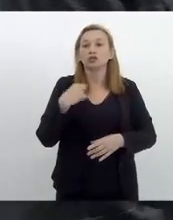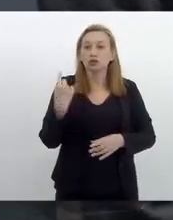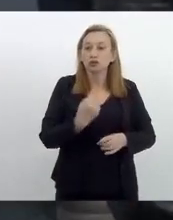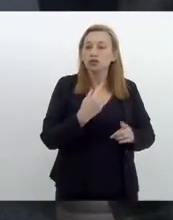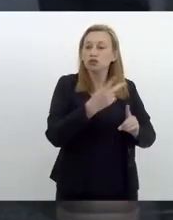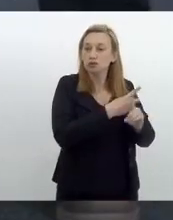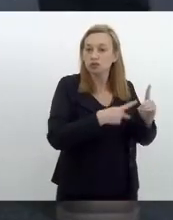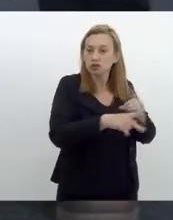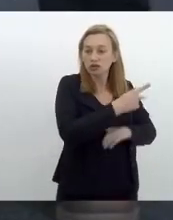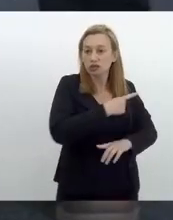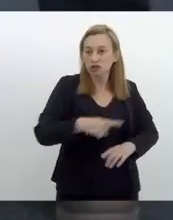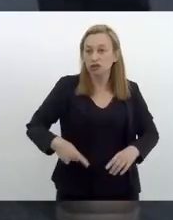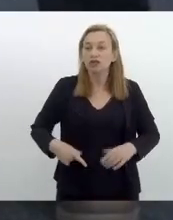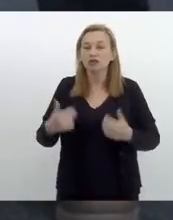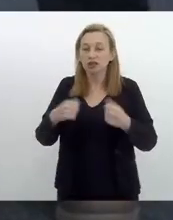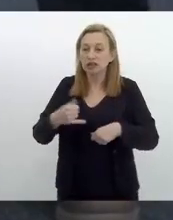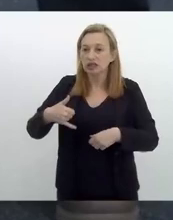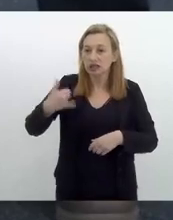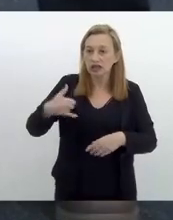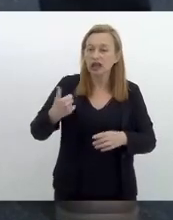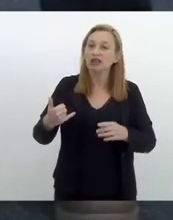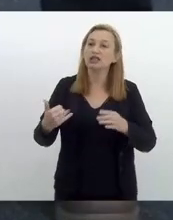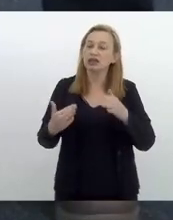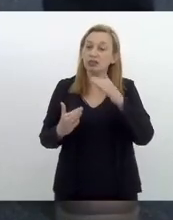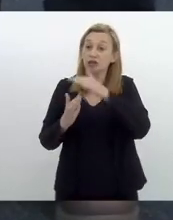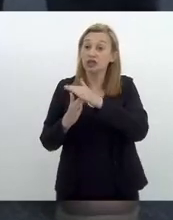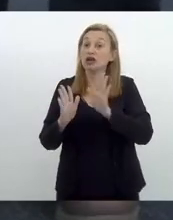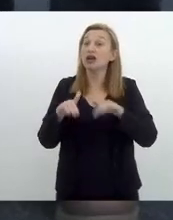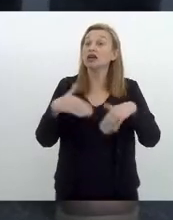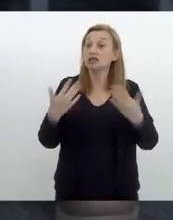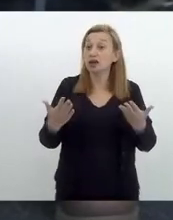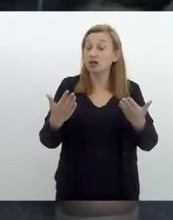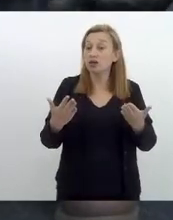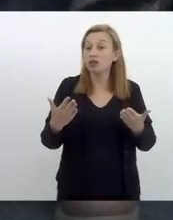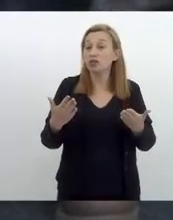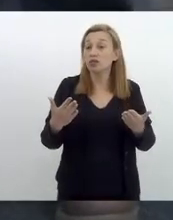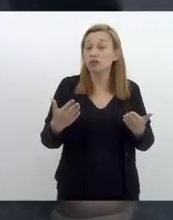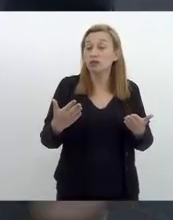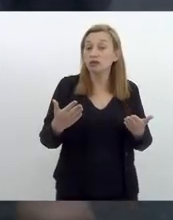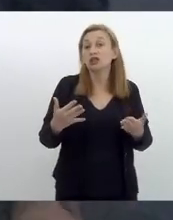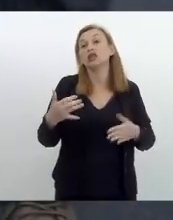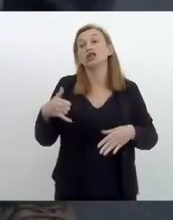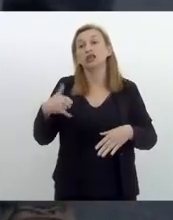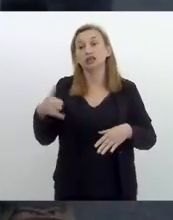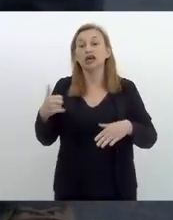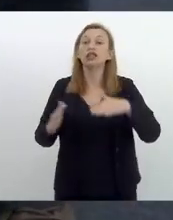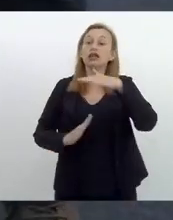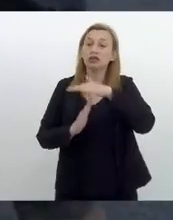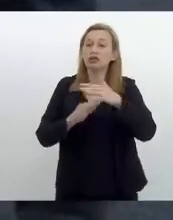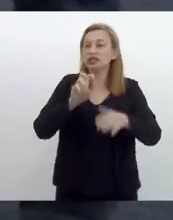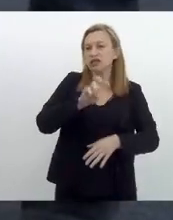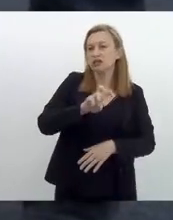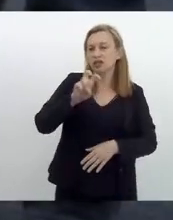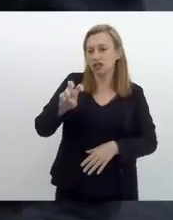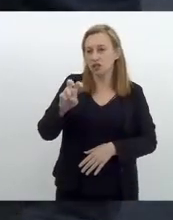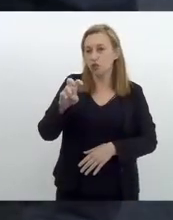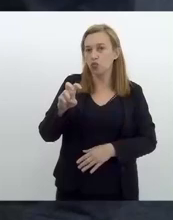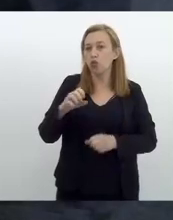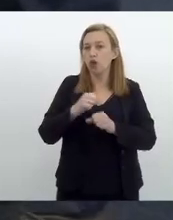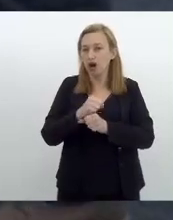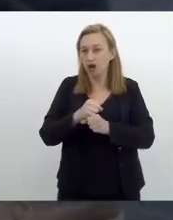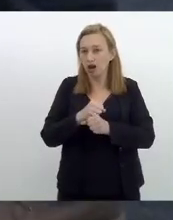sustentou que tem que ter idade limite então essa idade limite é 55 anos